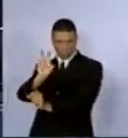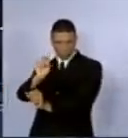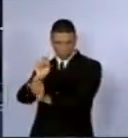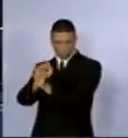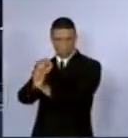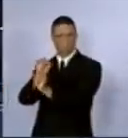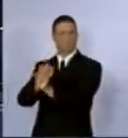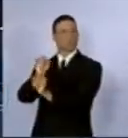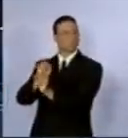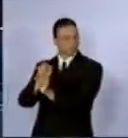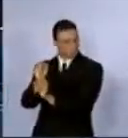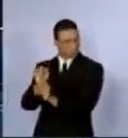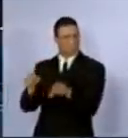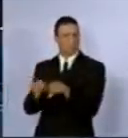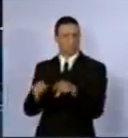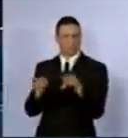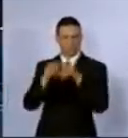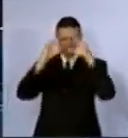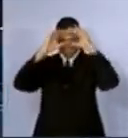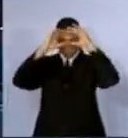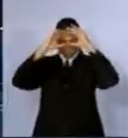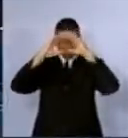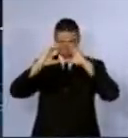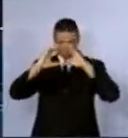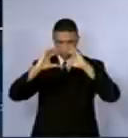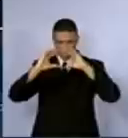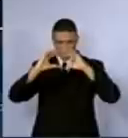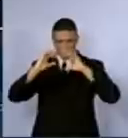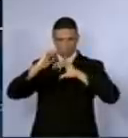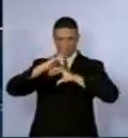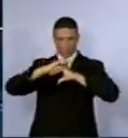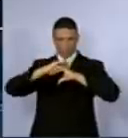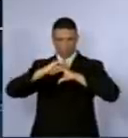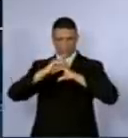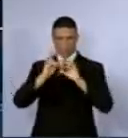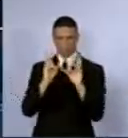salivar relacionados com o uso de celulares.